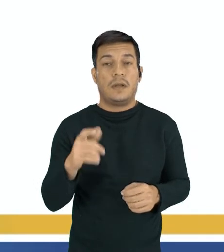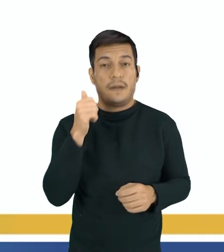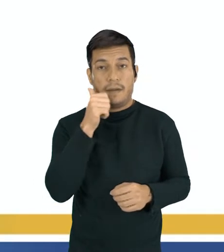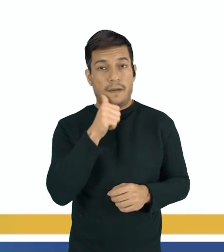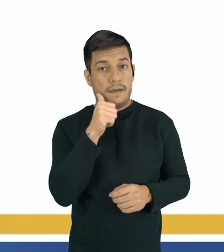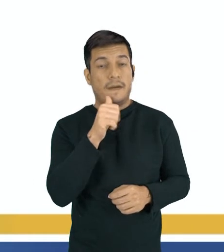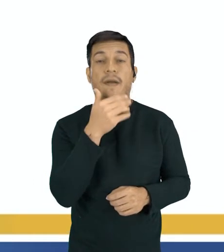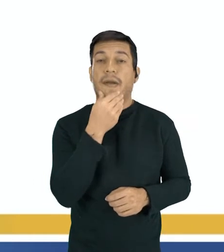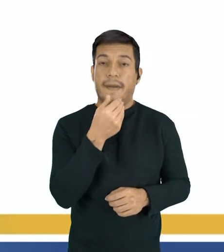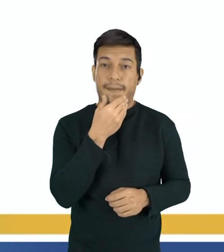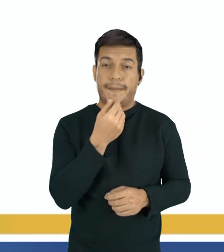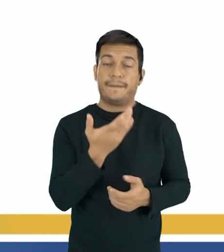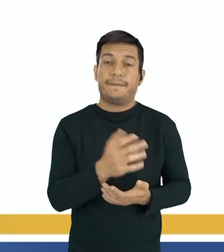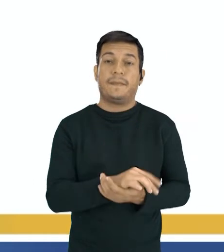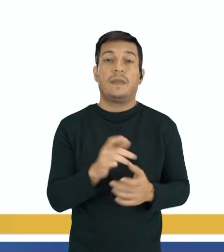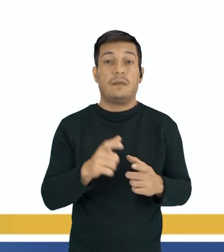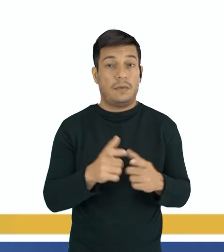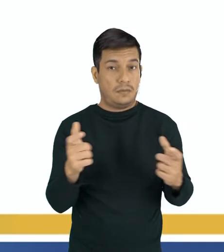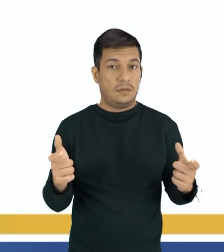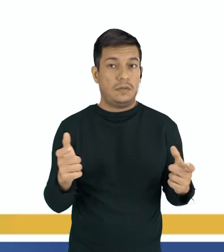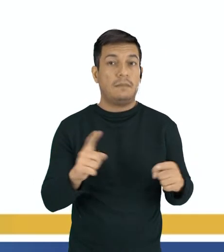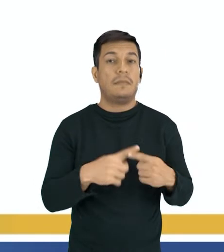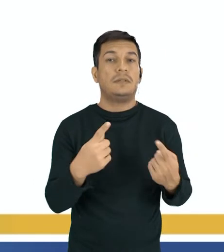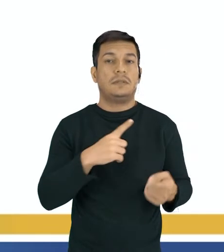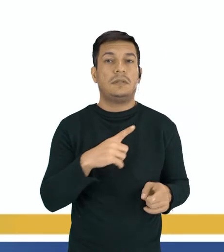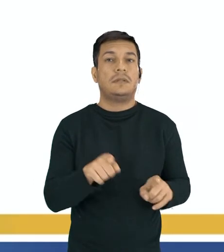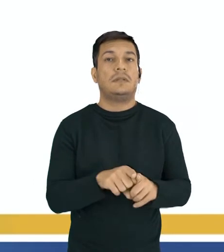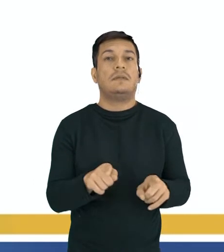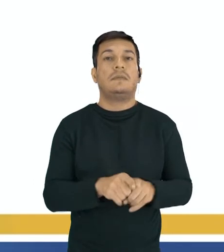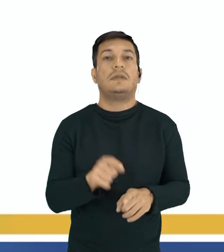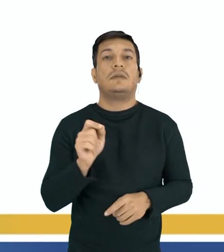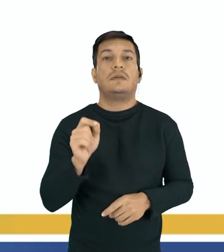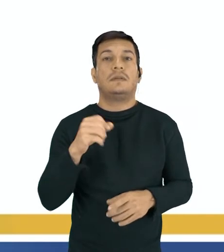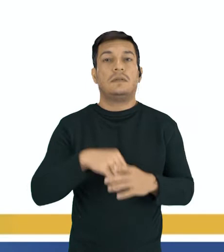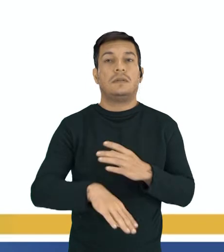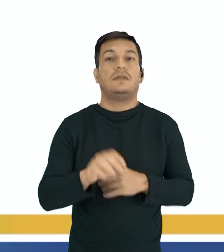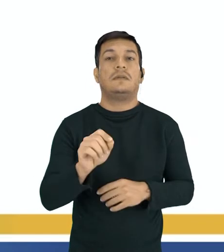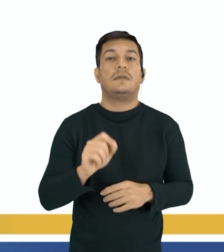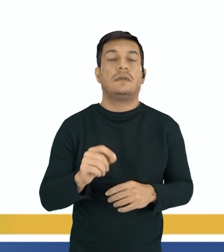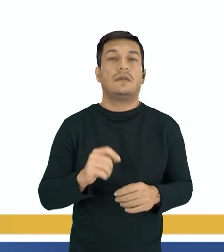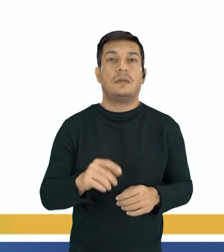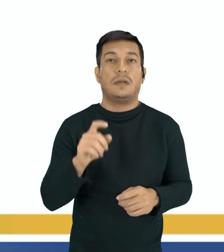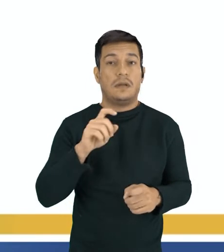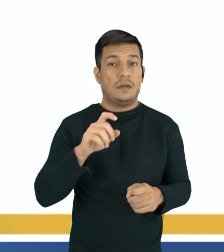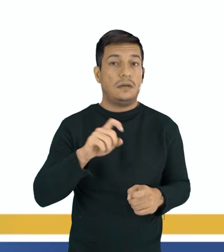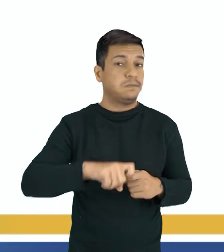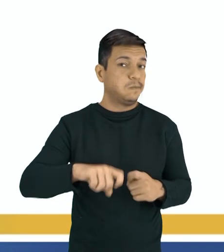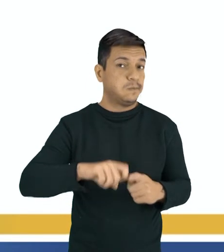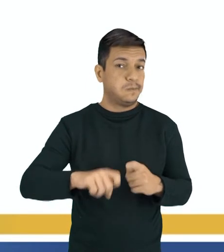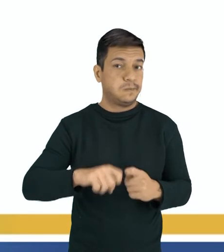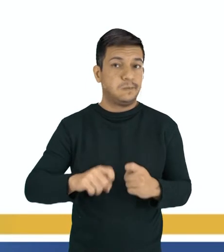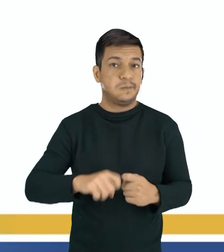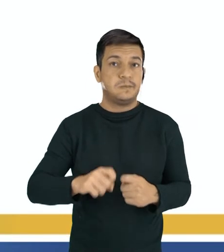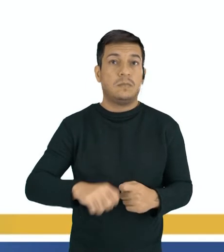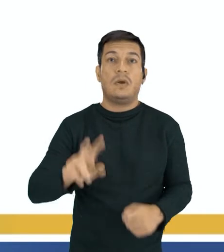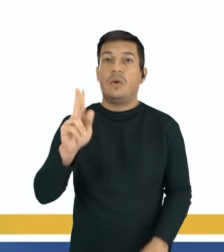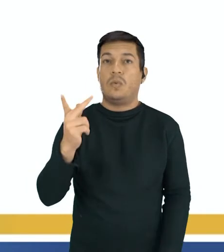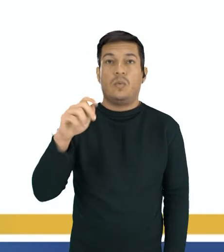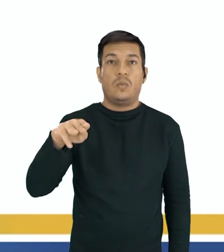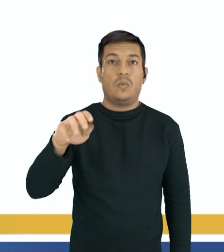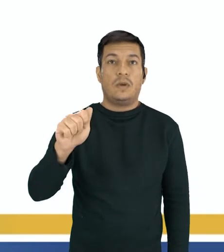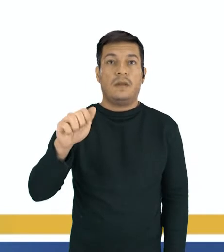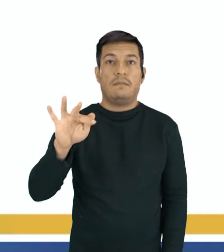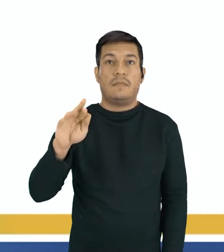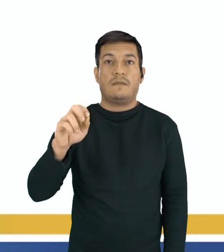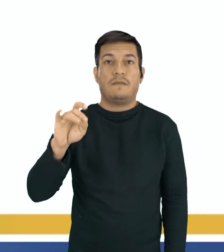gametas femininos. A maioria, mas nós também temos dentro da reprodução sexuada o hermafroditismo,